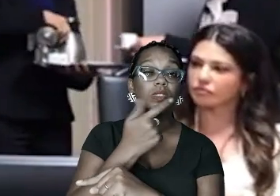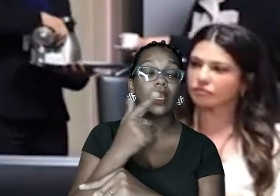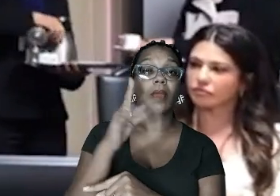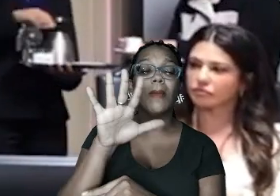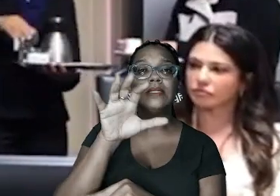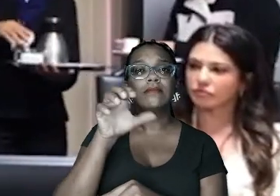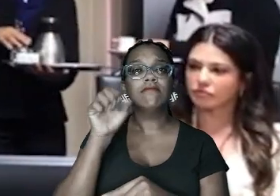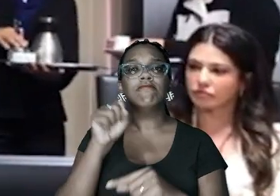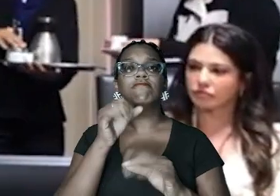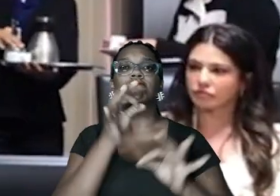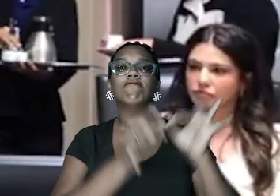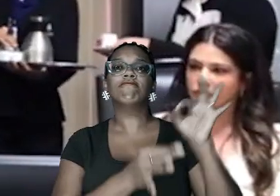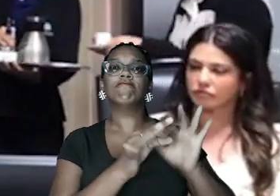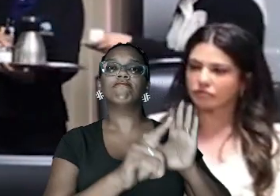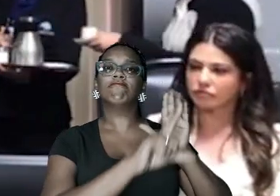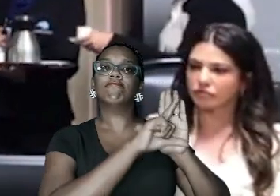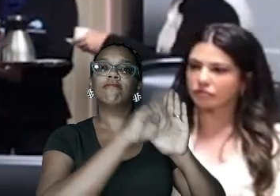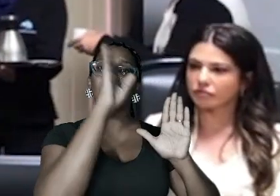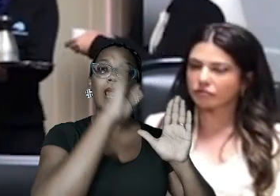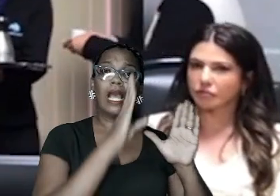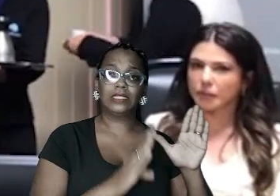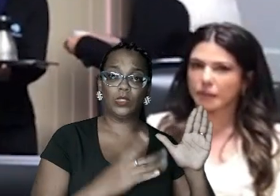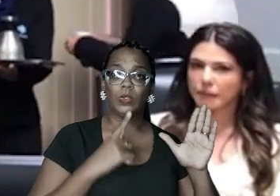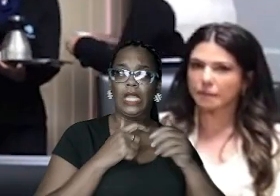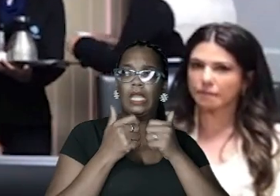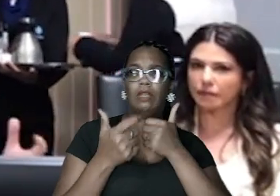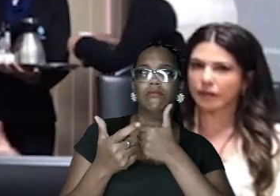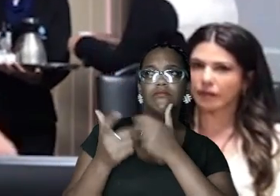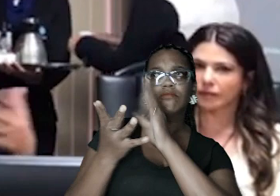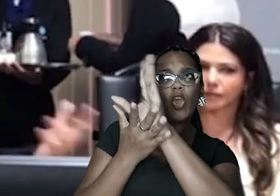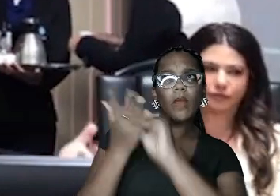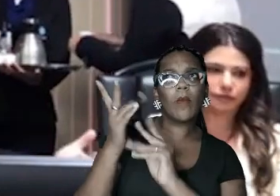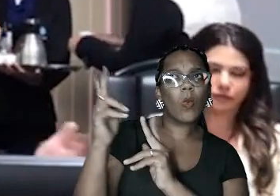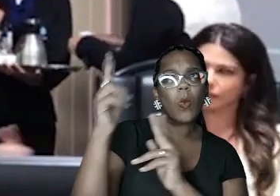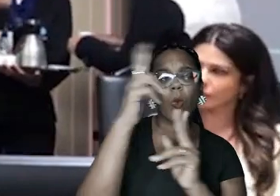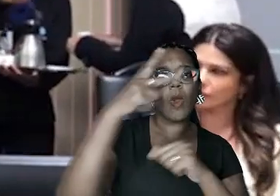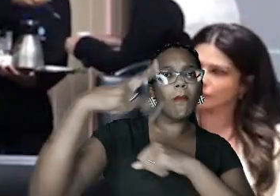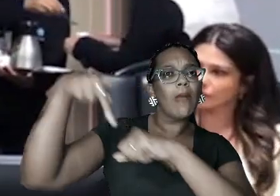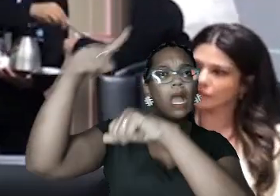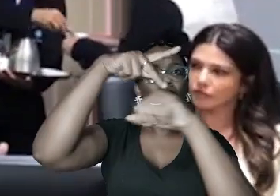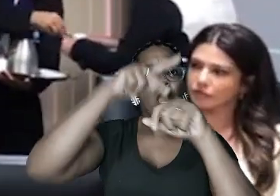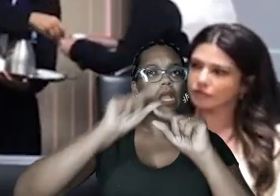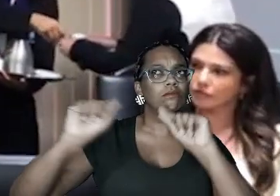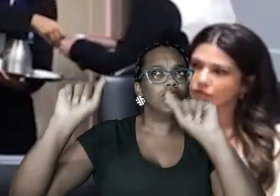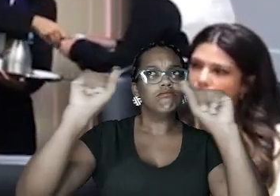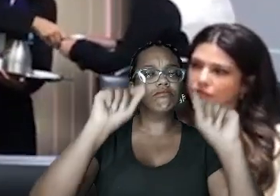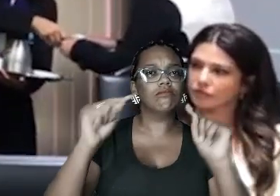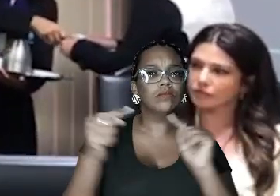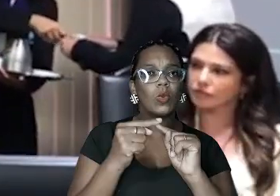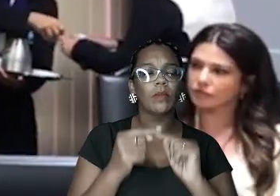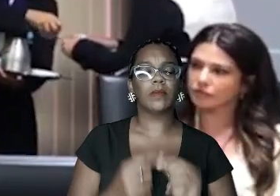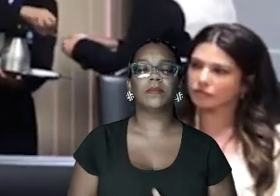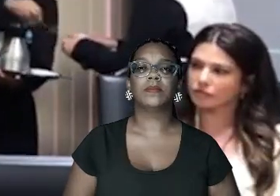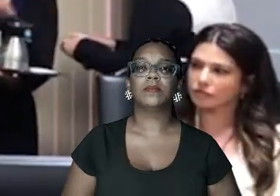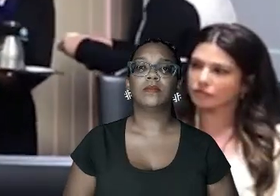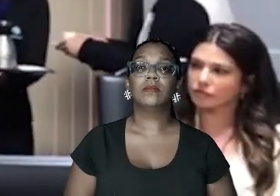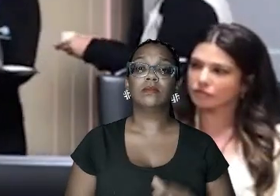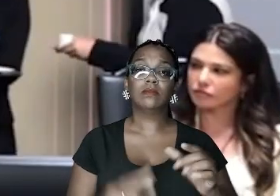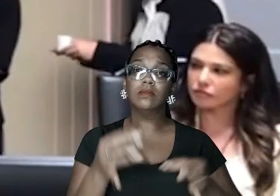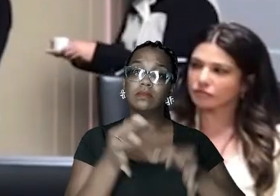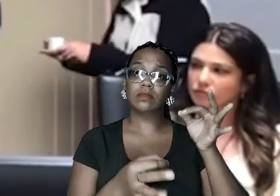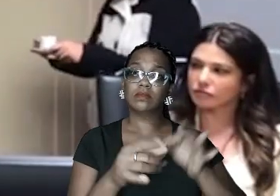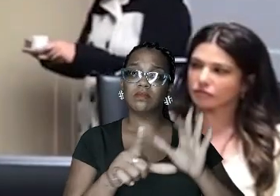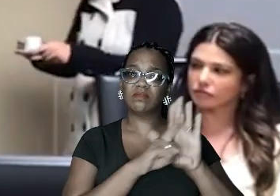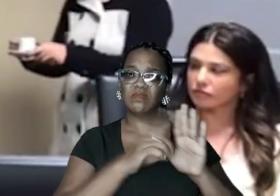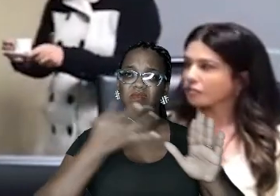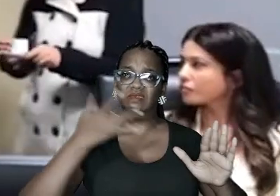sem margem para controvérsia mas pegando aqui uma jurisdição para uma brasileira que segue aliás diversos países que a gente entende tem um tratamento disso mais adequado